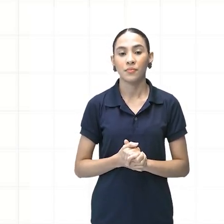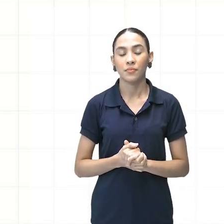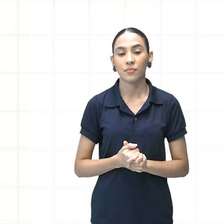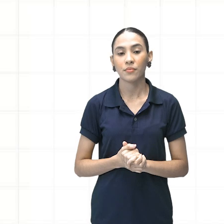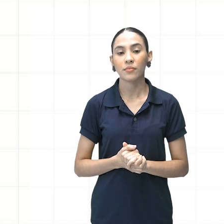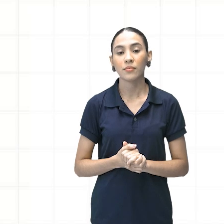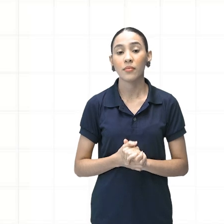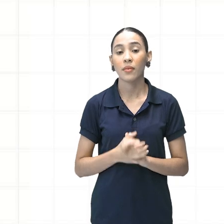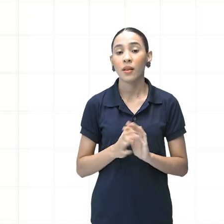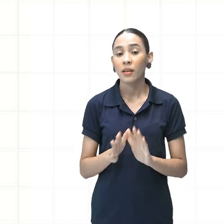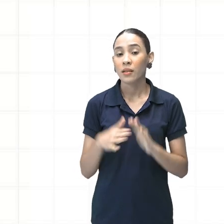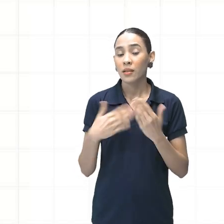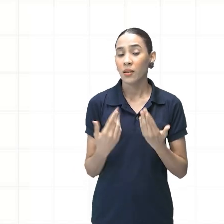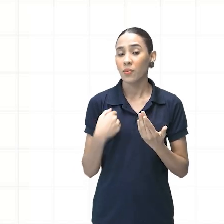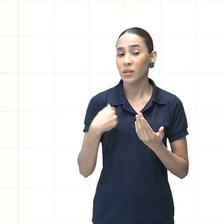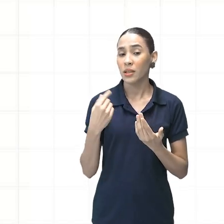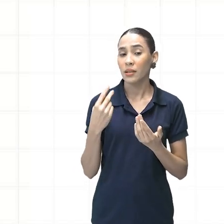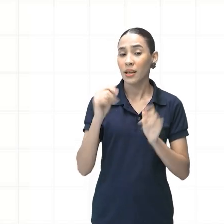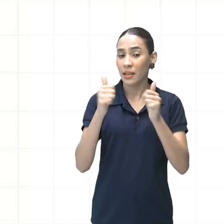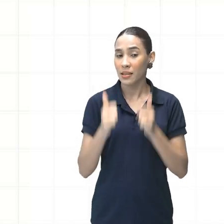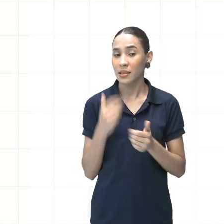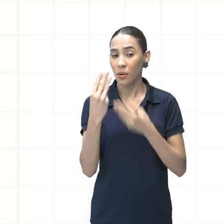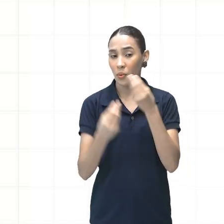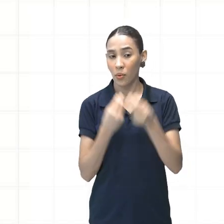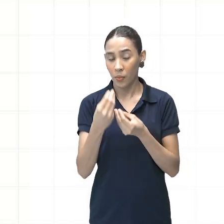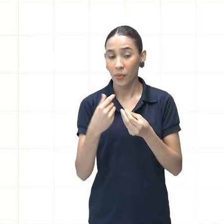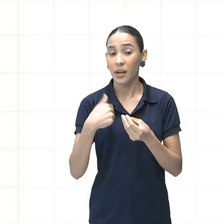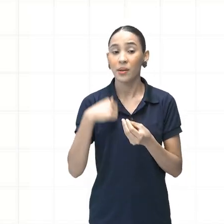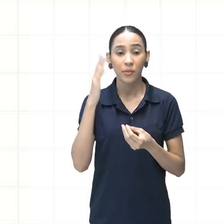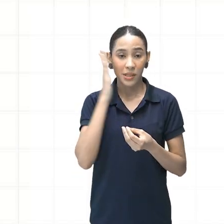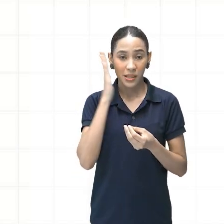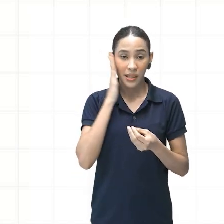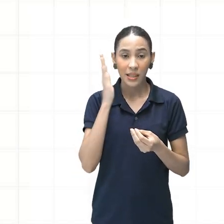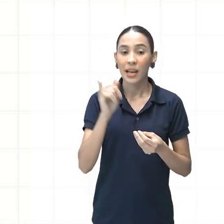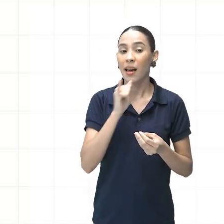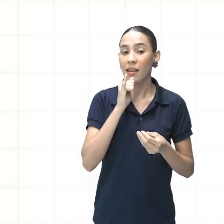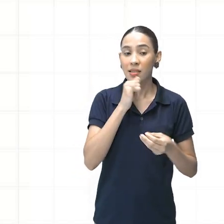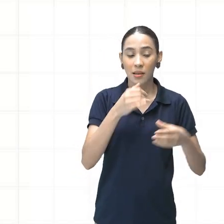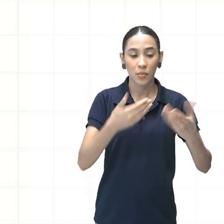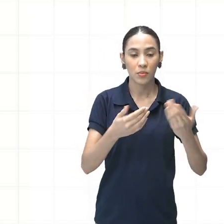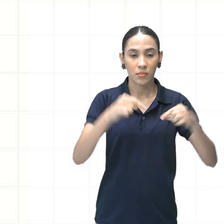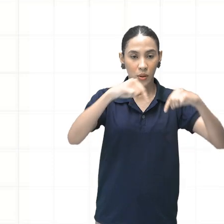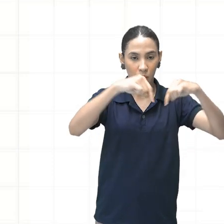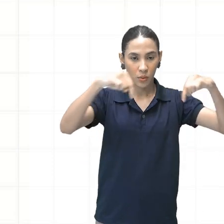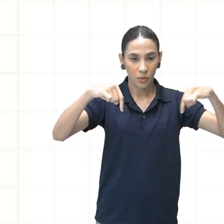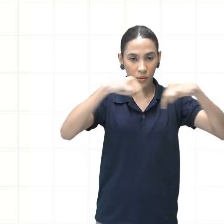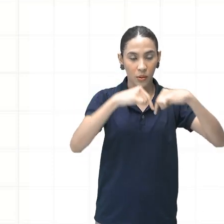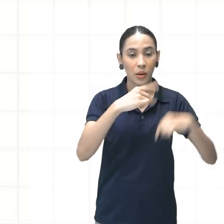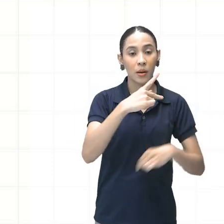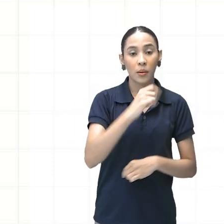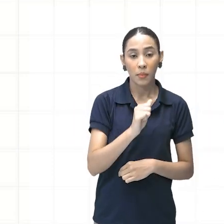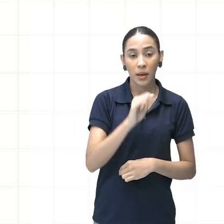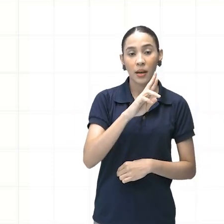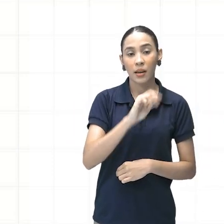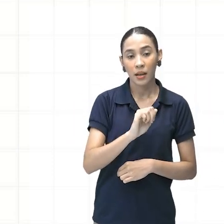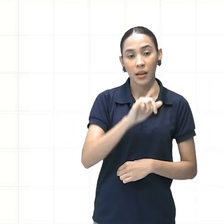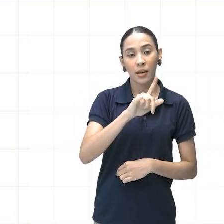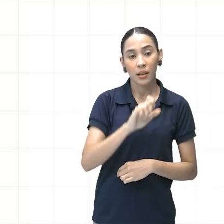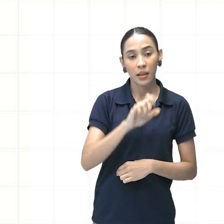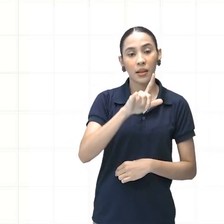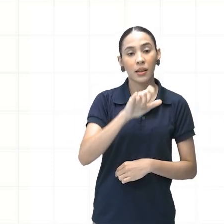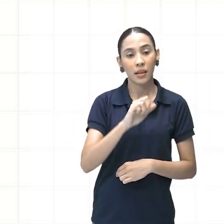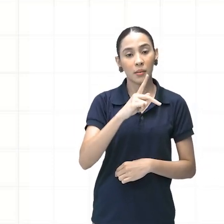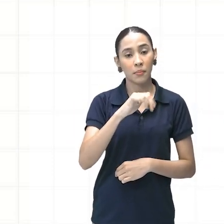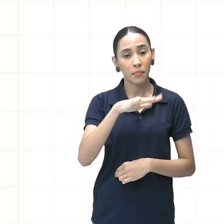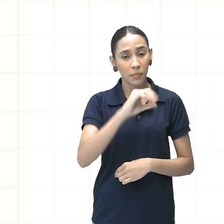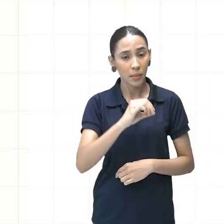proceder? Vamos proceder da seguinte forma. Eu sei que dentro desse paralelepípedo está completamente, então eu posso